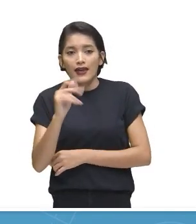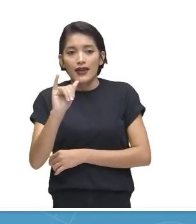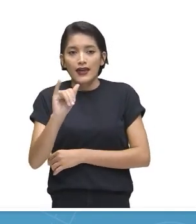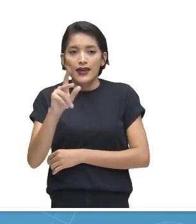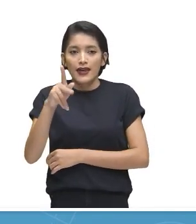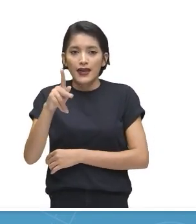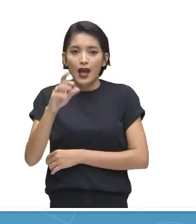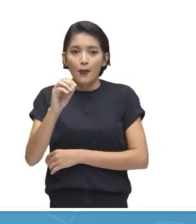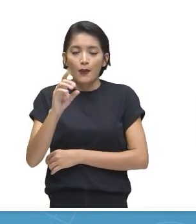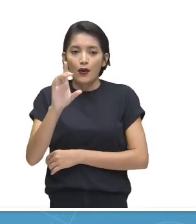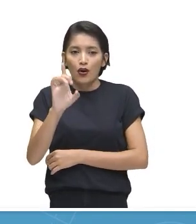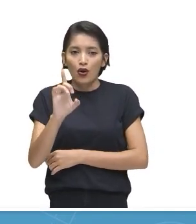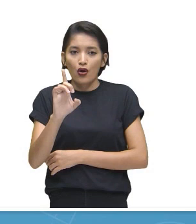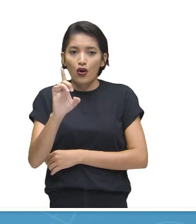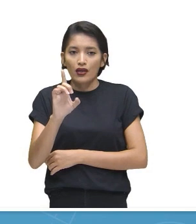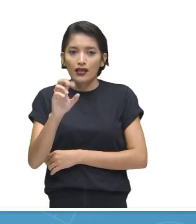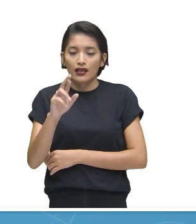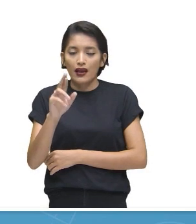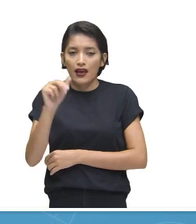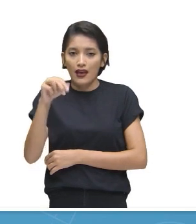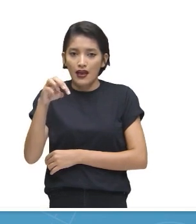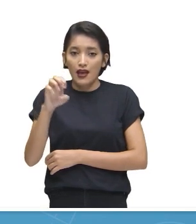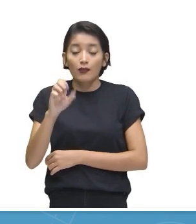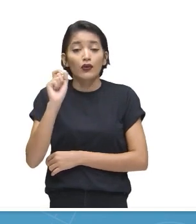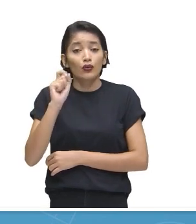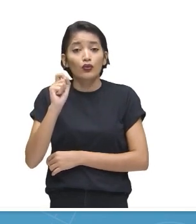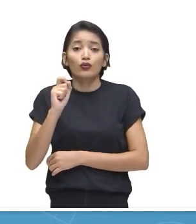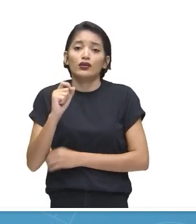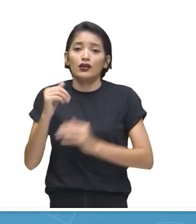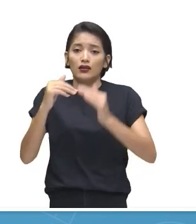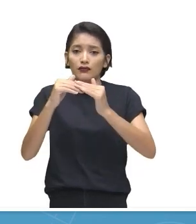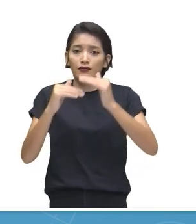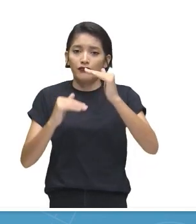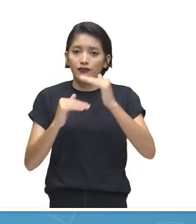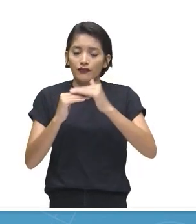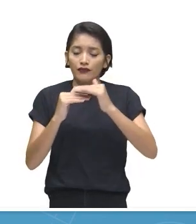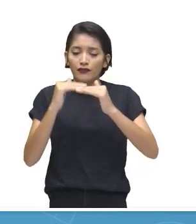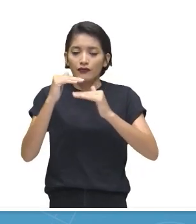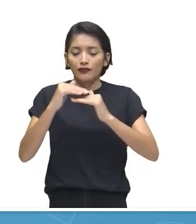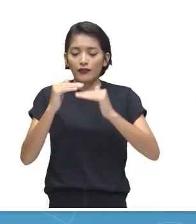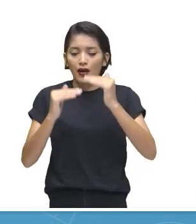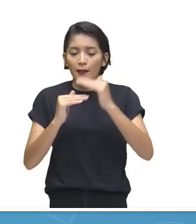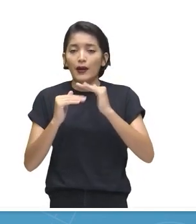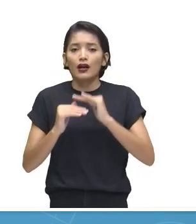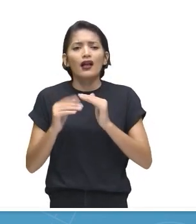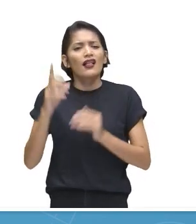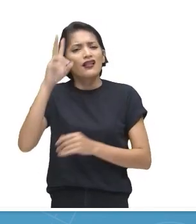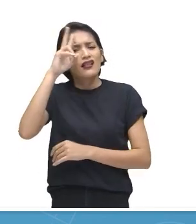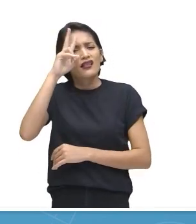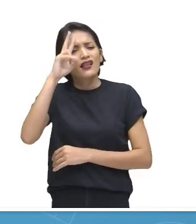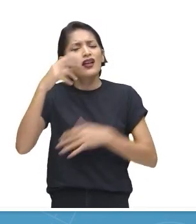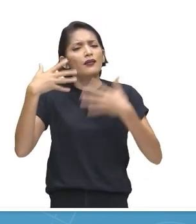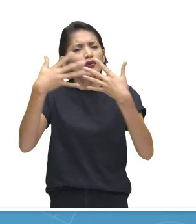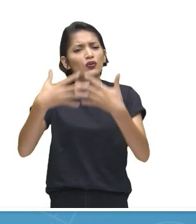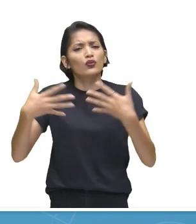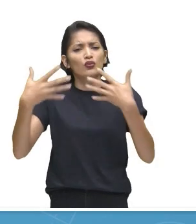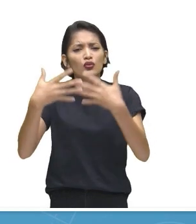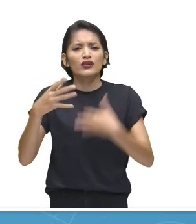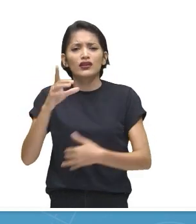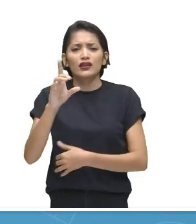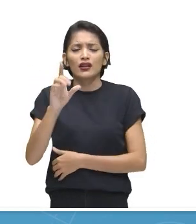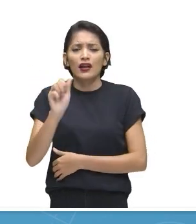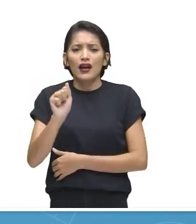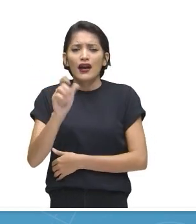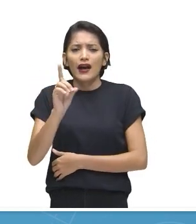imagem. A hipoderme é uma camada de tecido adiposo. Lembra do tecido adiposo? Que é aquele formado por